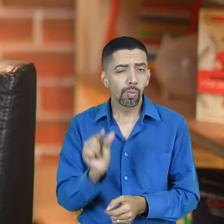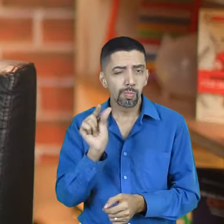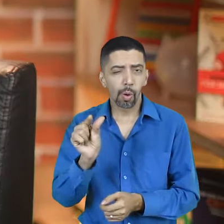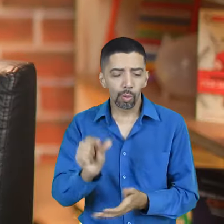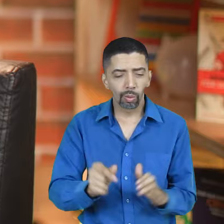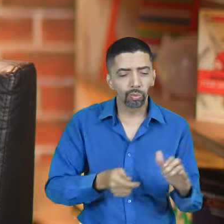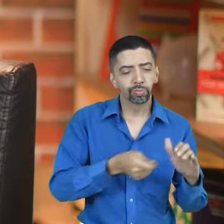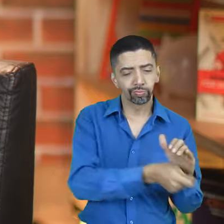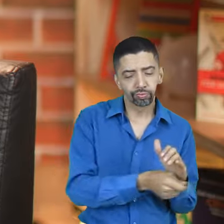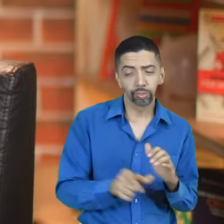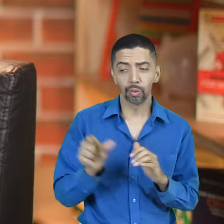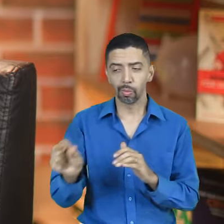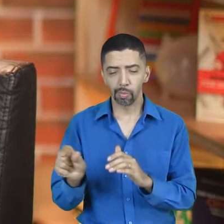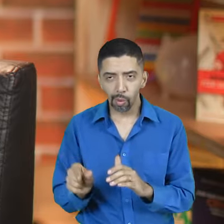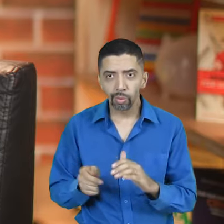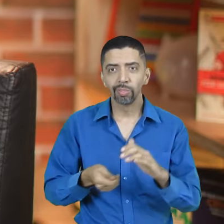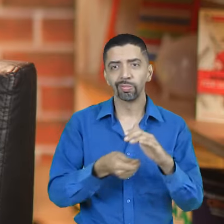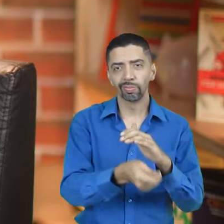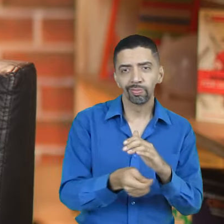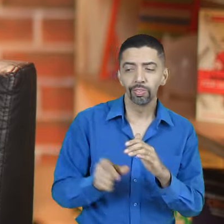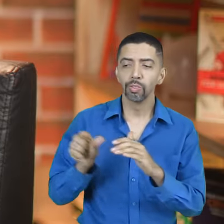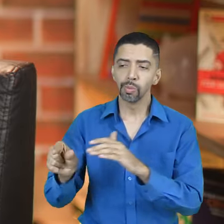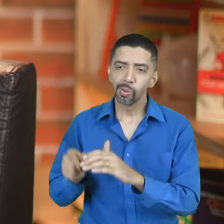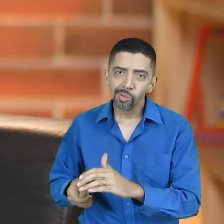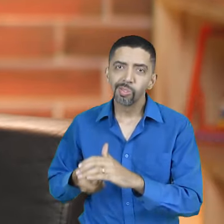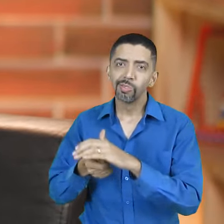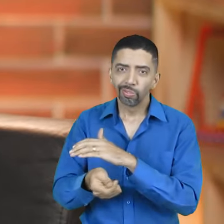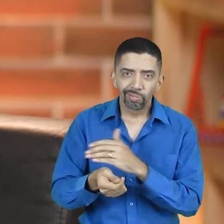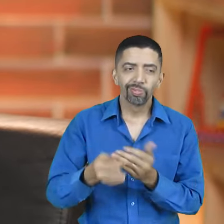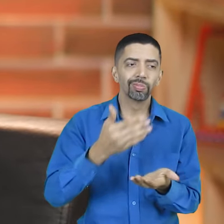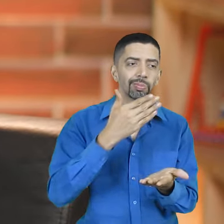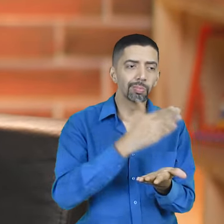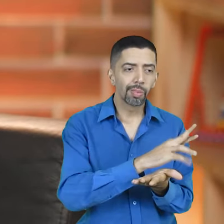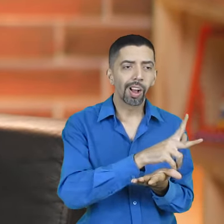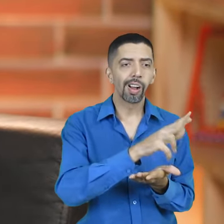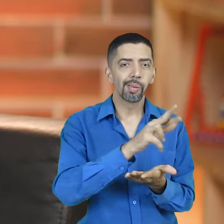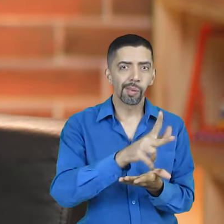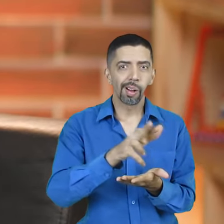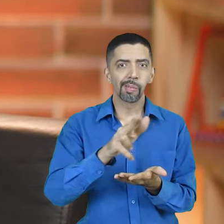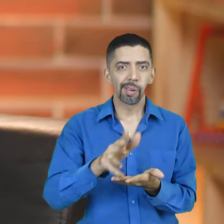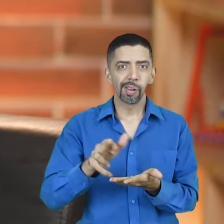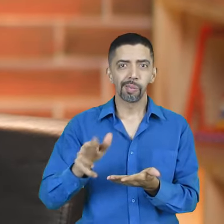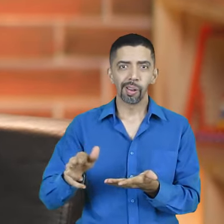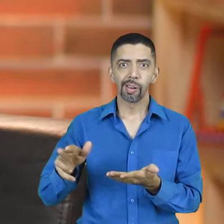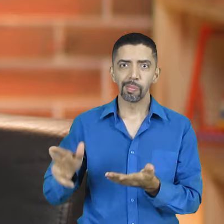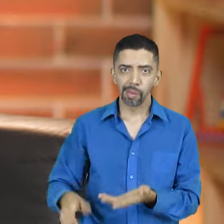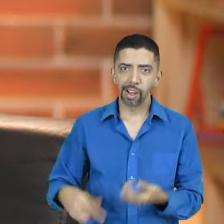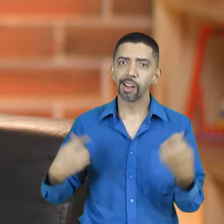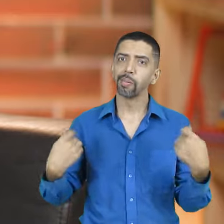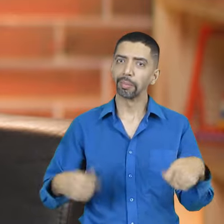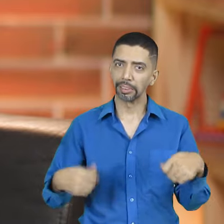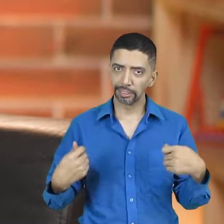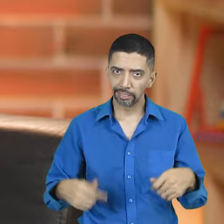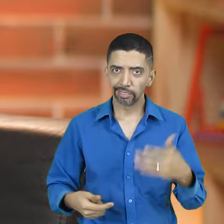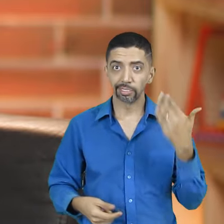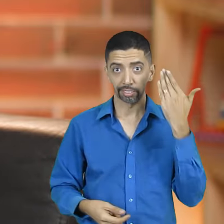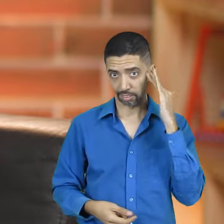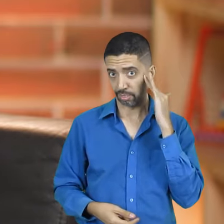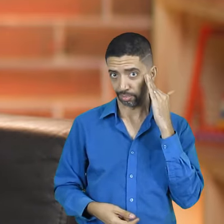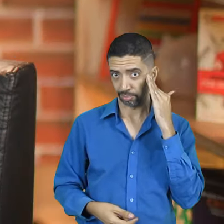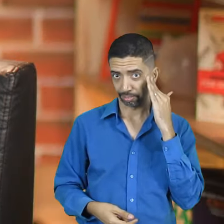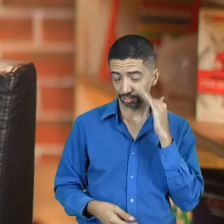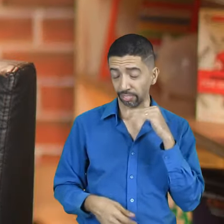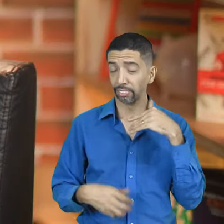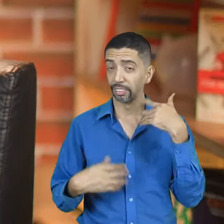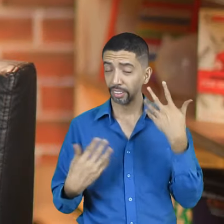eu estando investindo numa aposentadoria sustentável, eu deveria diversificá-la, não colocar tudo num lugar